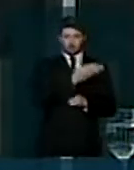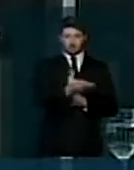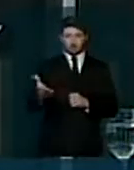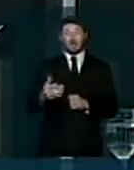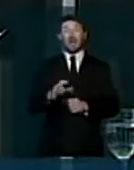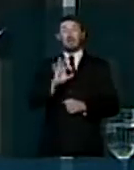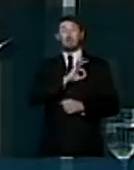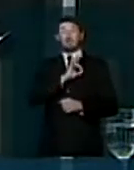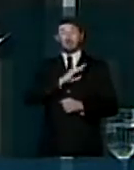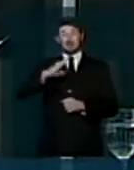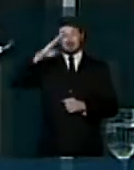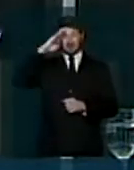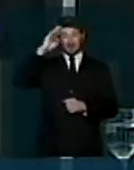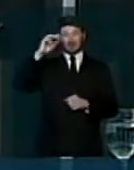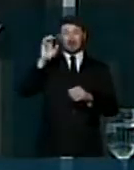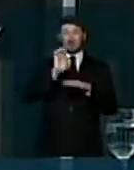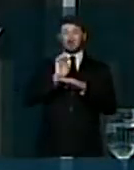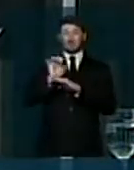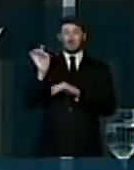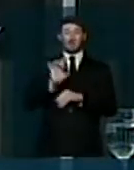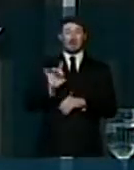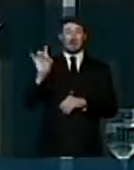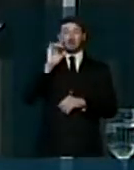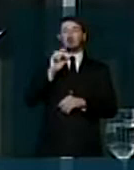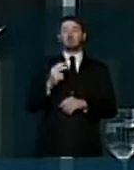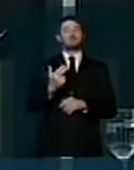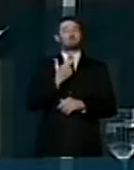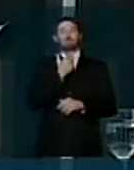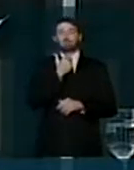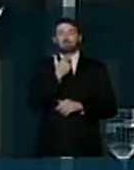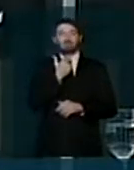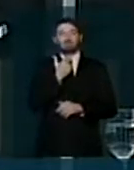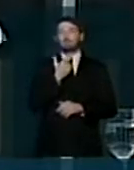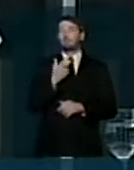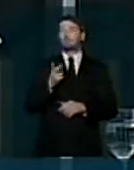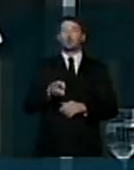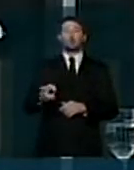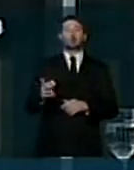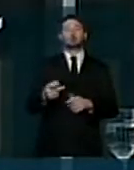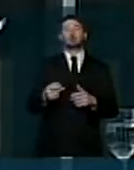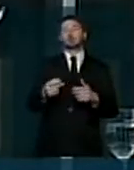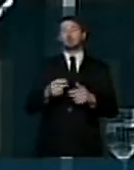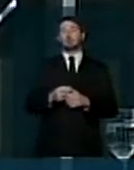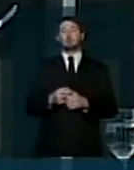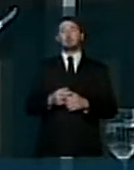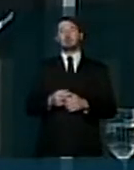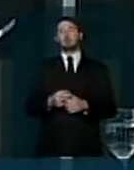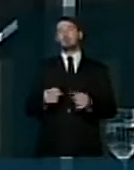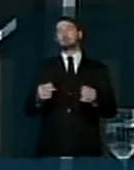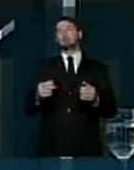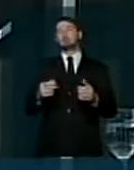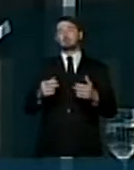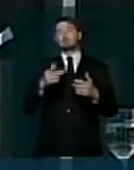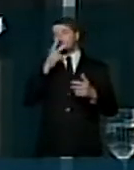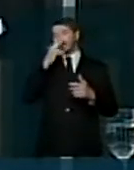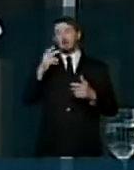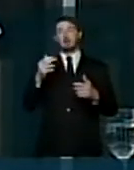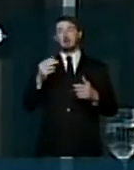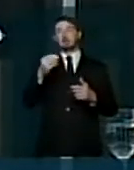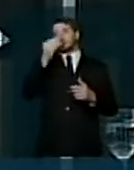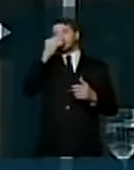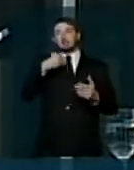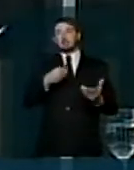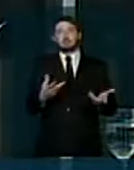policiais militares dos estados não podem ficar ao relento, ao sabor da política